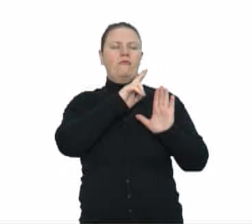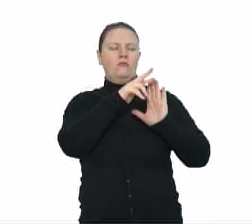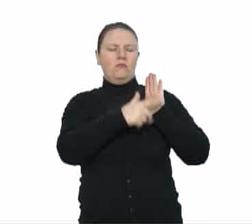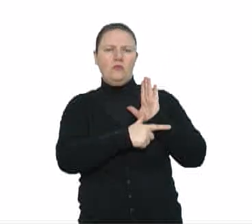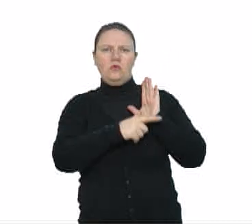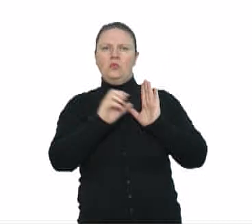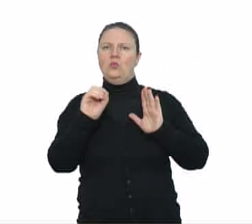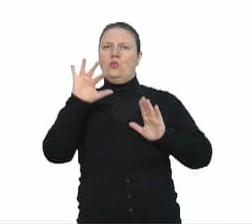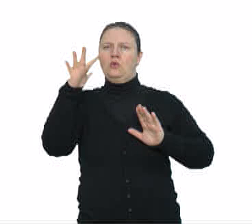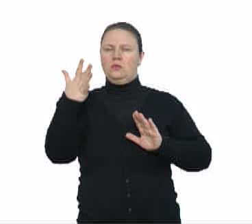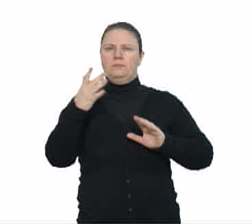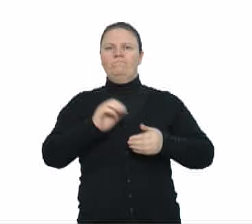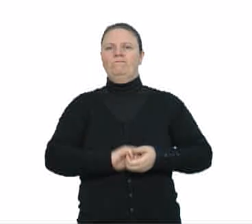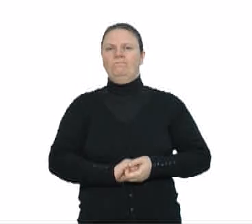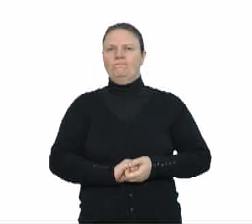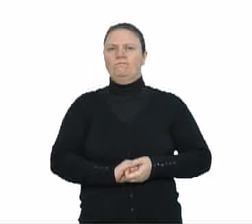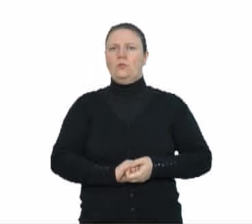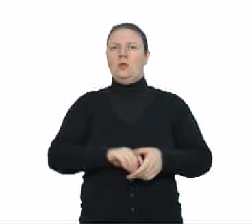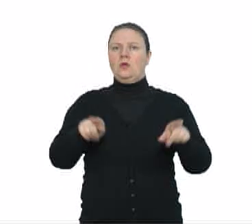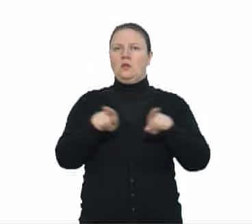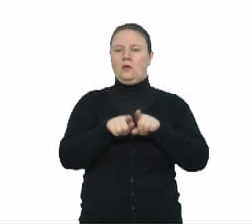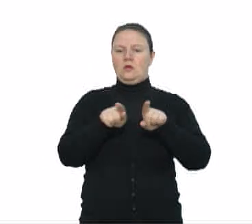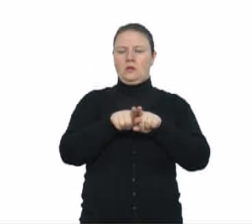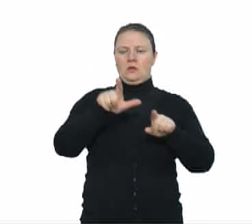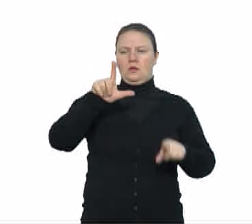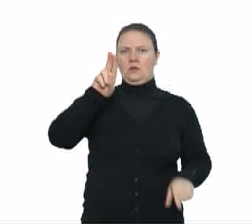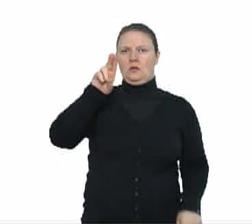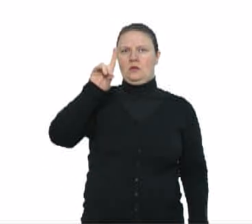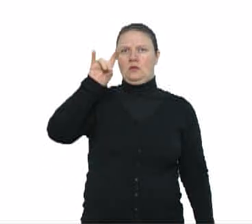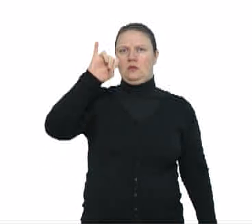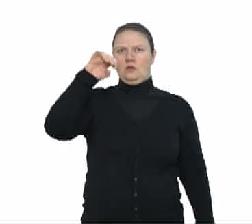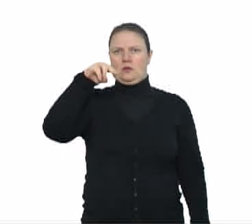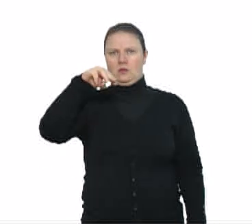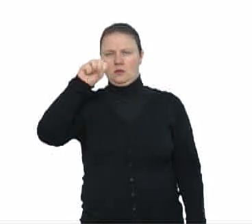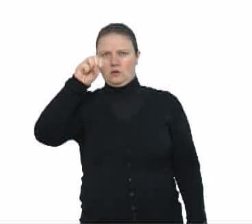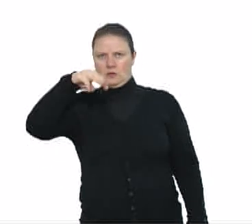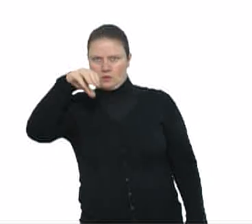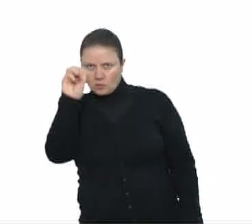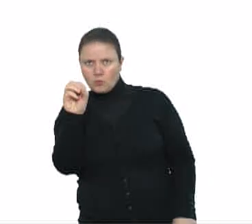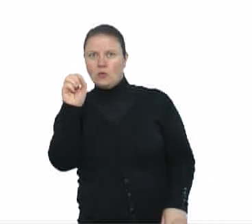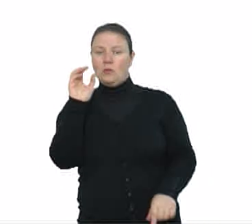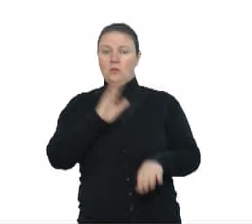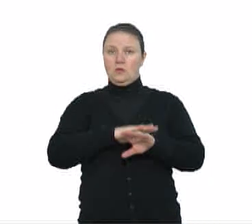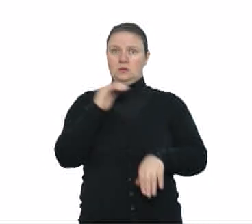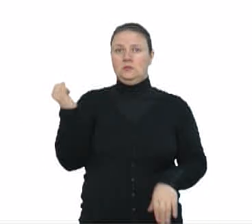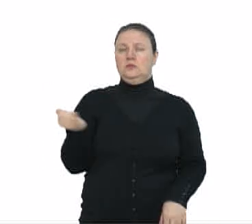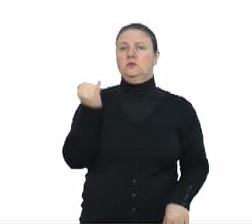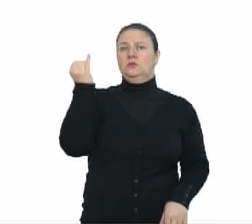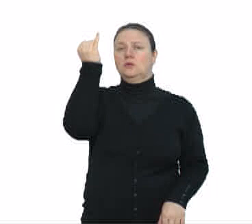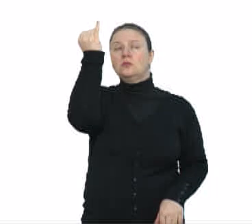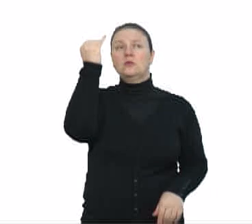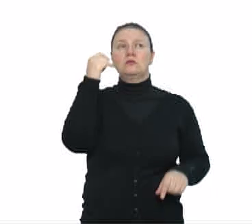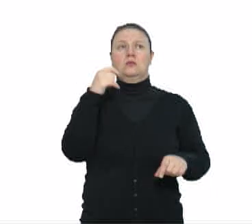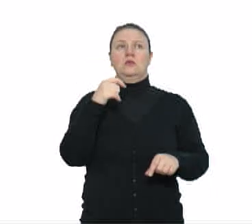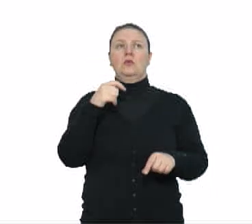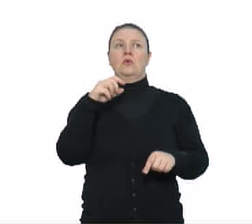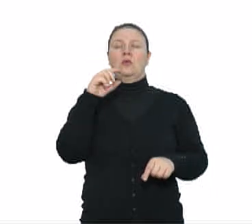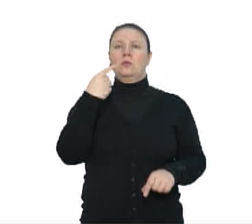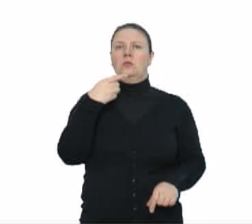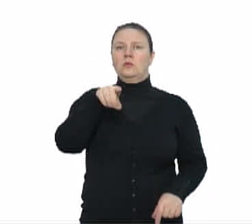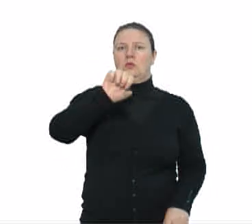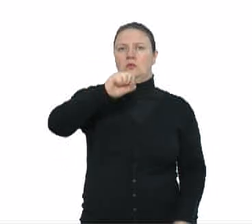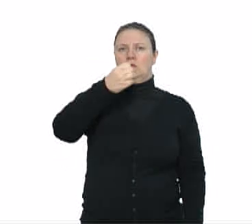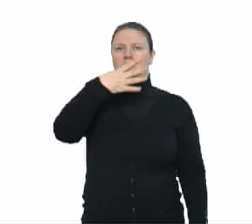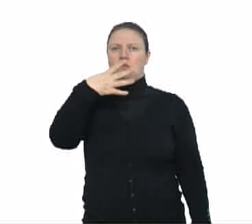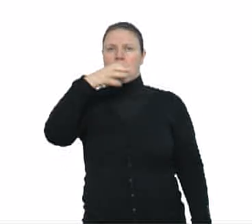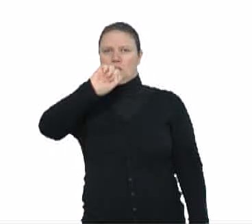de tentativas abordadas. O ludismo é mais importante em 1848, quando assume feições particularmente graves. A imagem